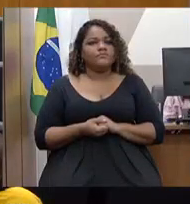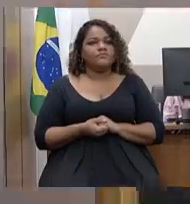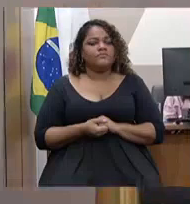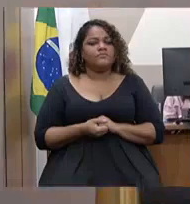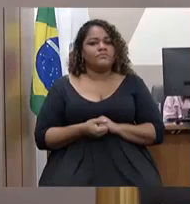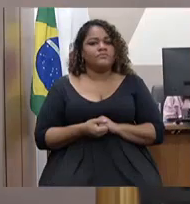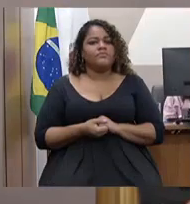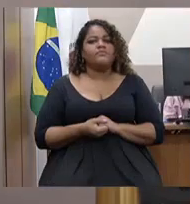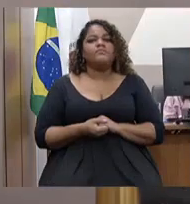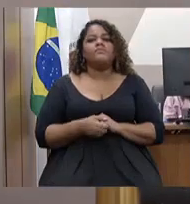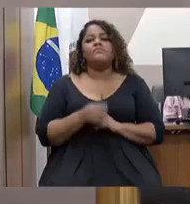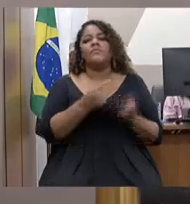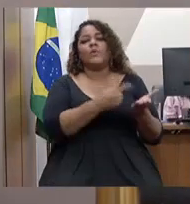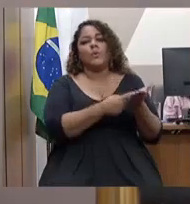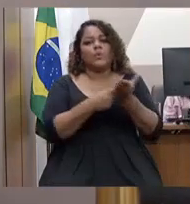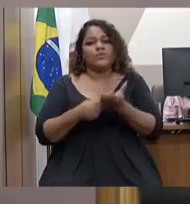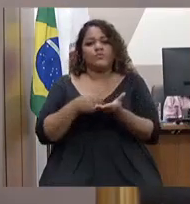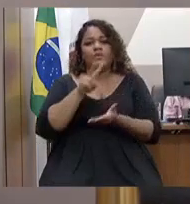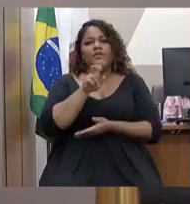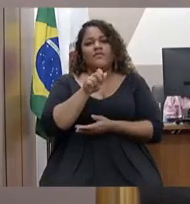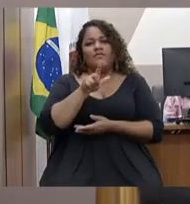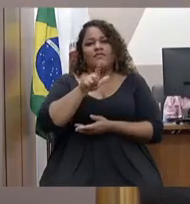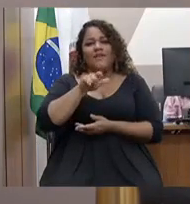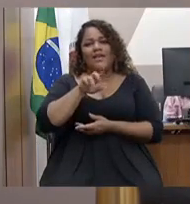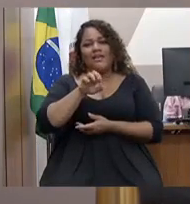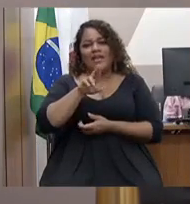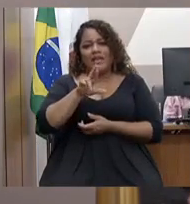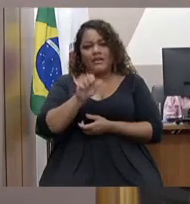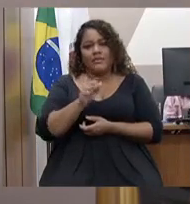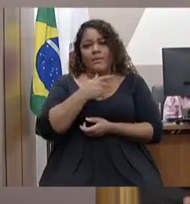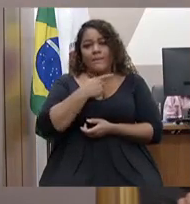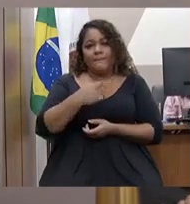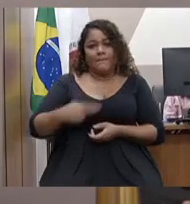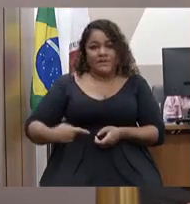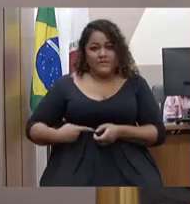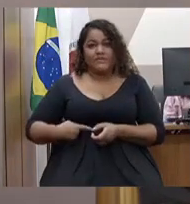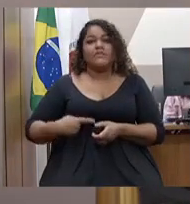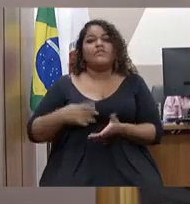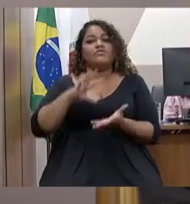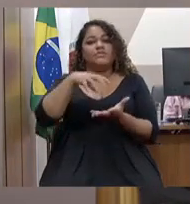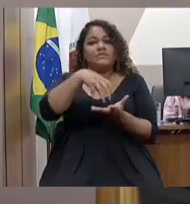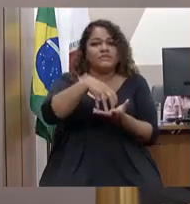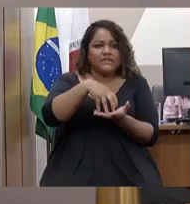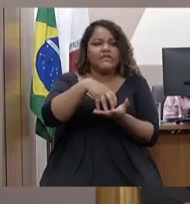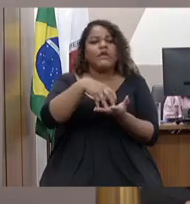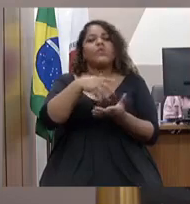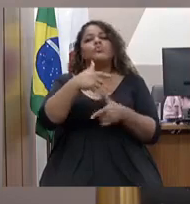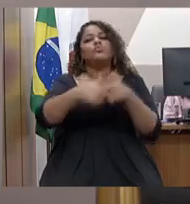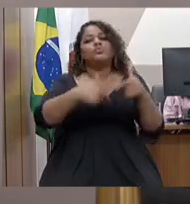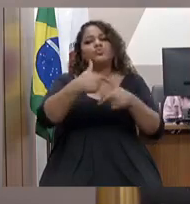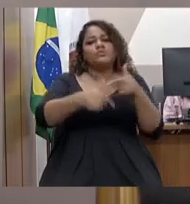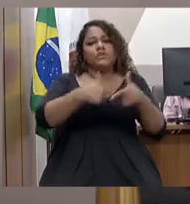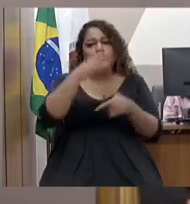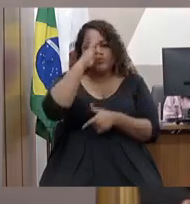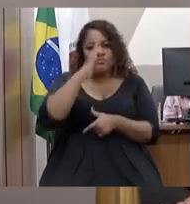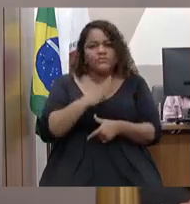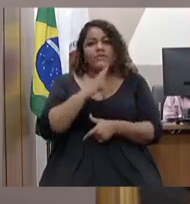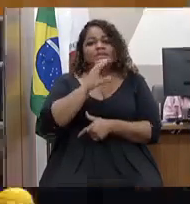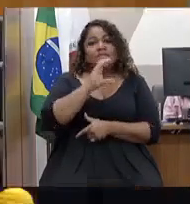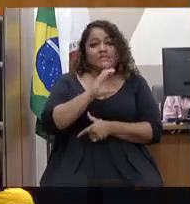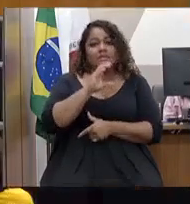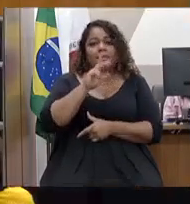Valéria Peres Morato Gonçalves presidente da Central dos trabalhadores e das trabalhadoras do Brasil CTB